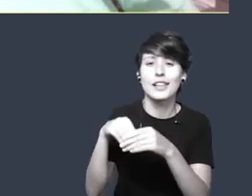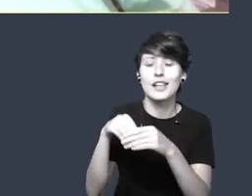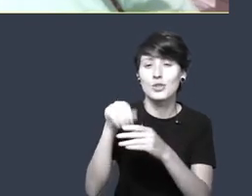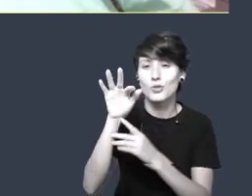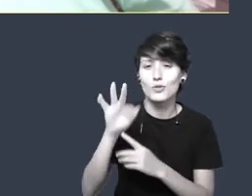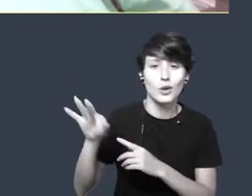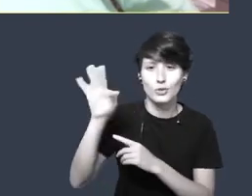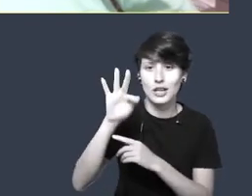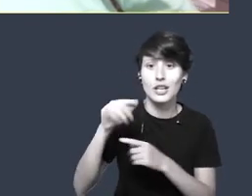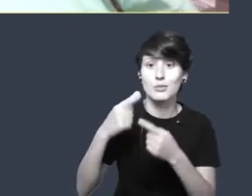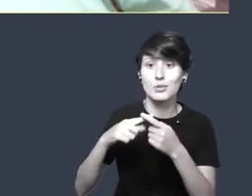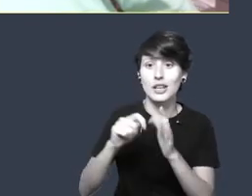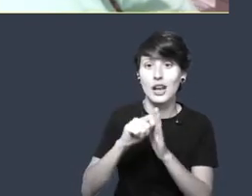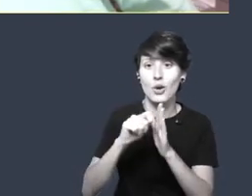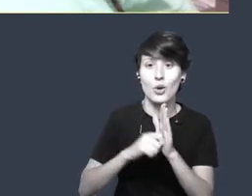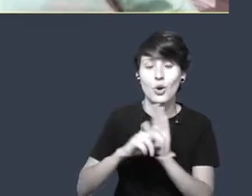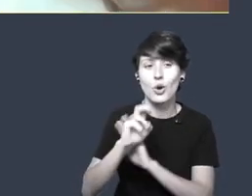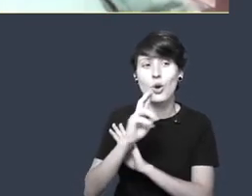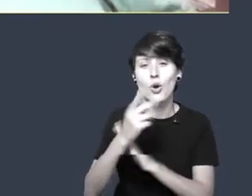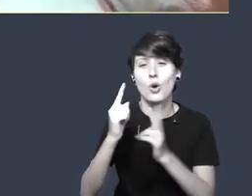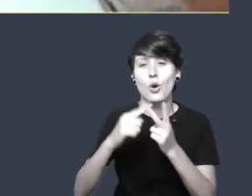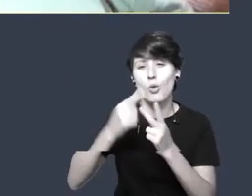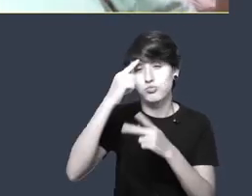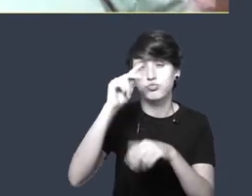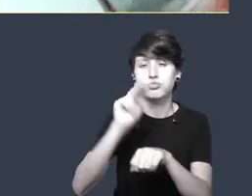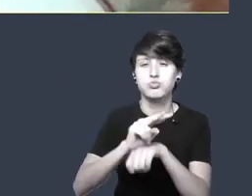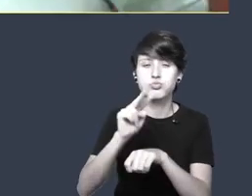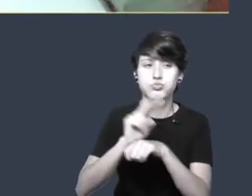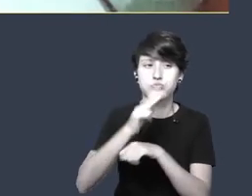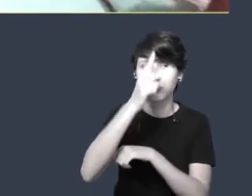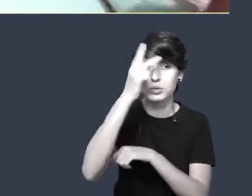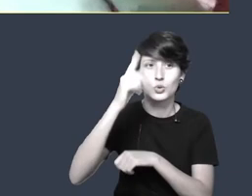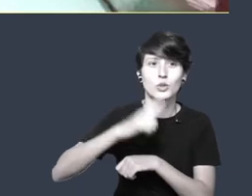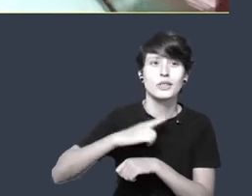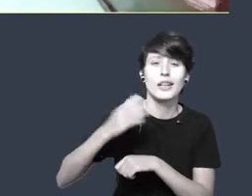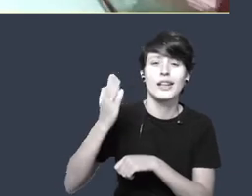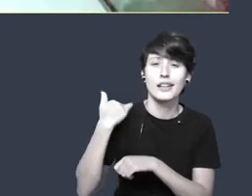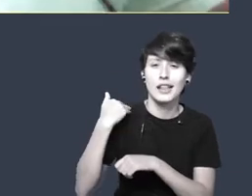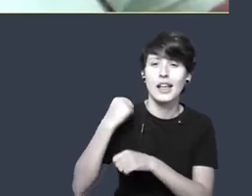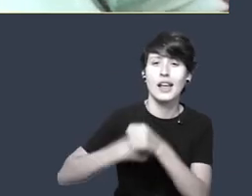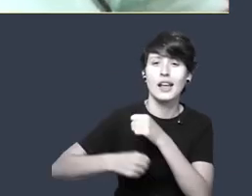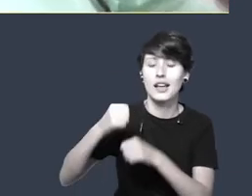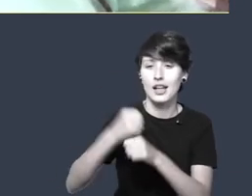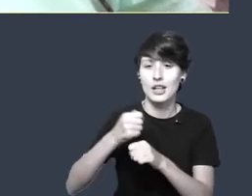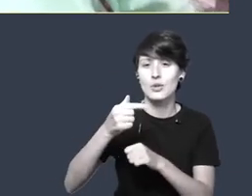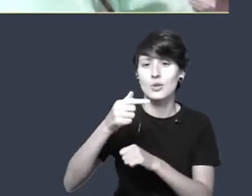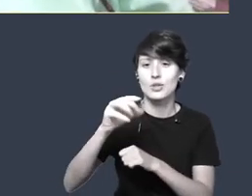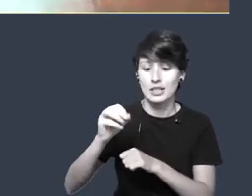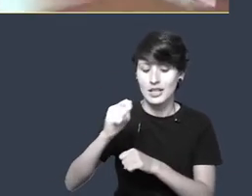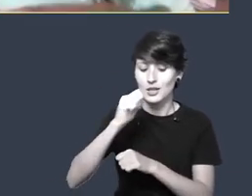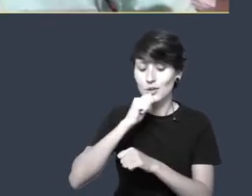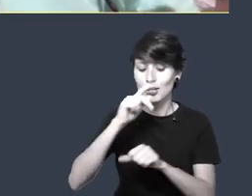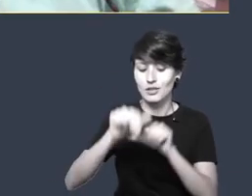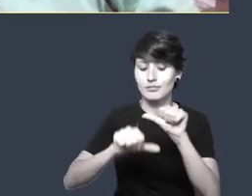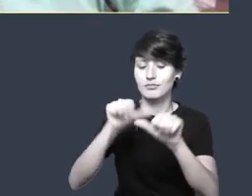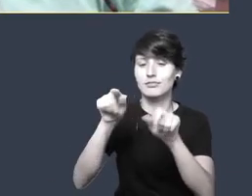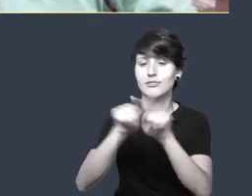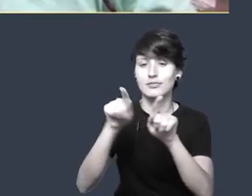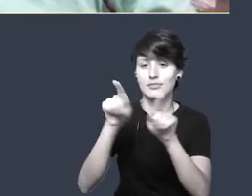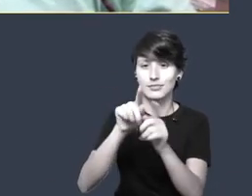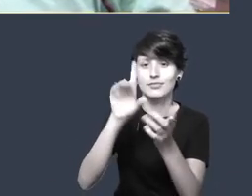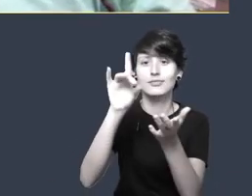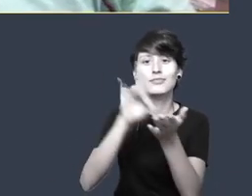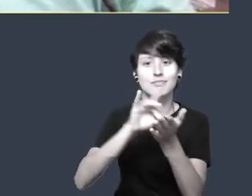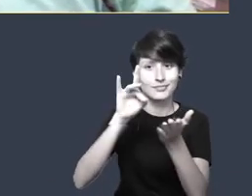os algoritmos ou as hipóteses que a galera tinha lá na década de 70, agora que elas estão sendo colocadas em prática,